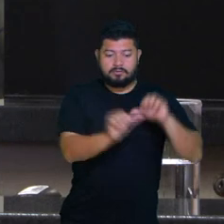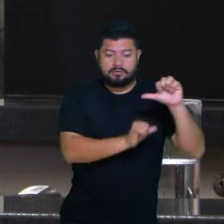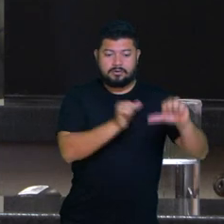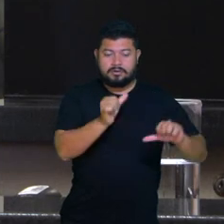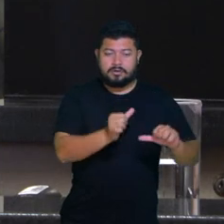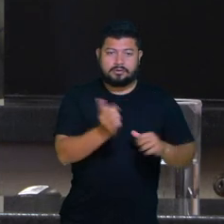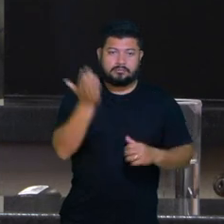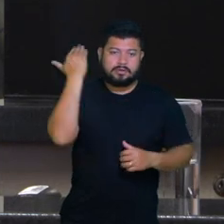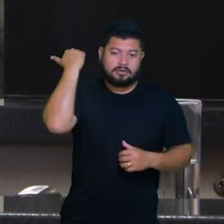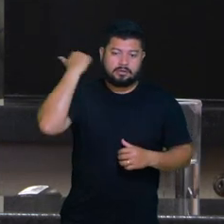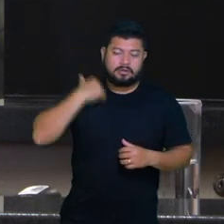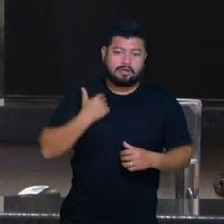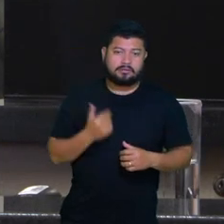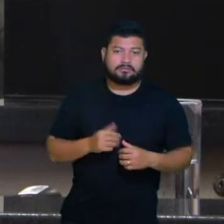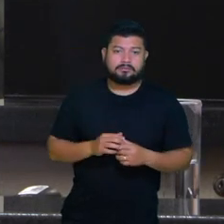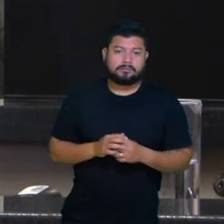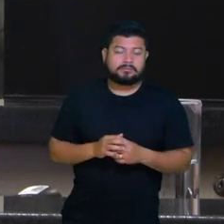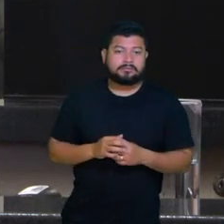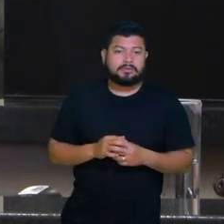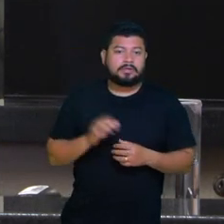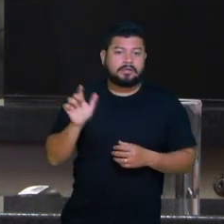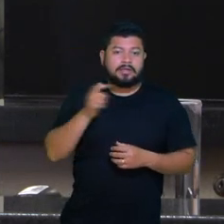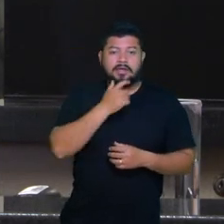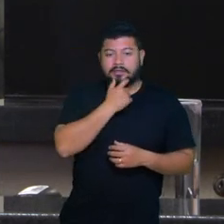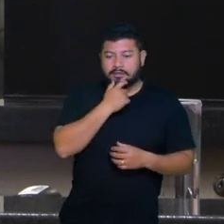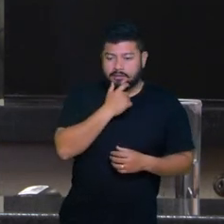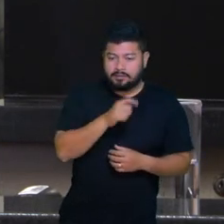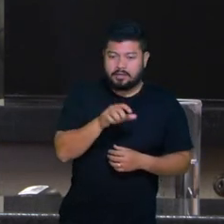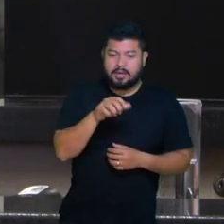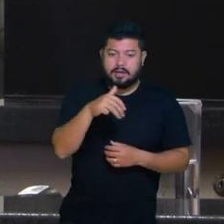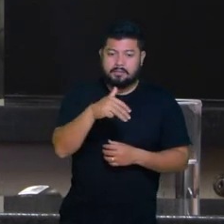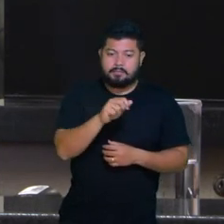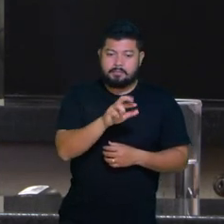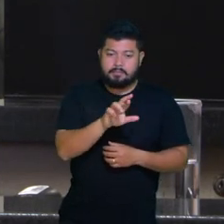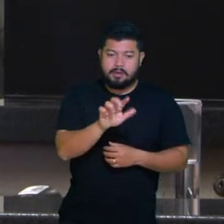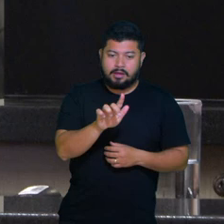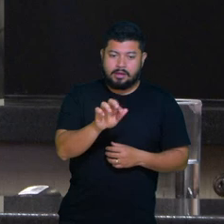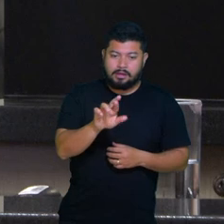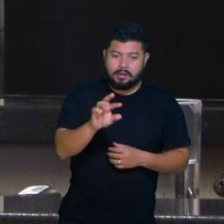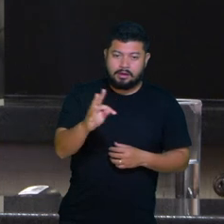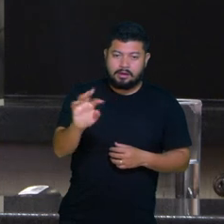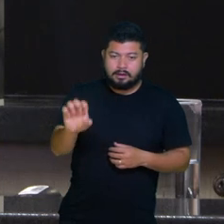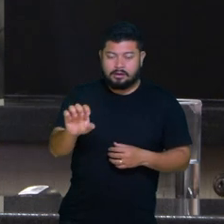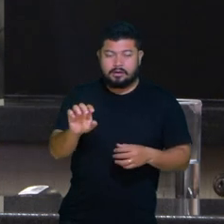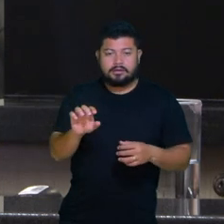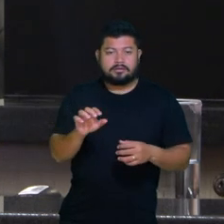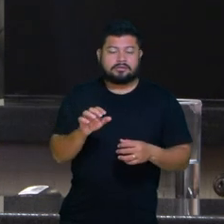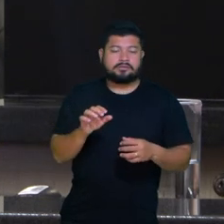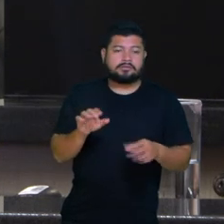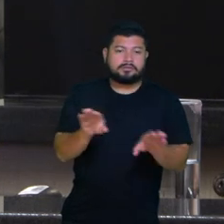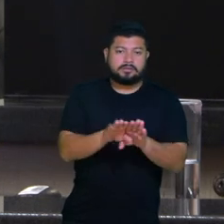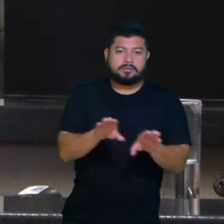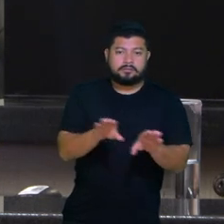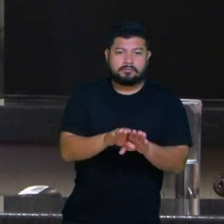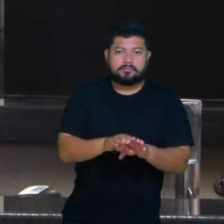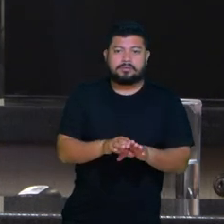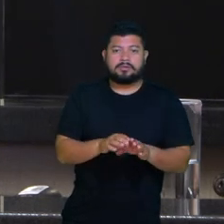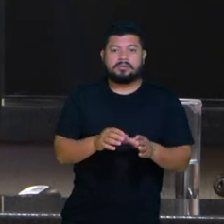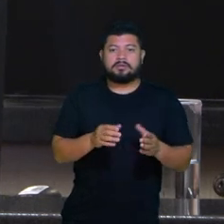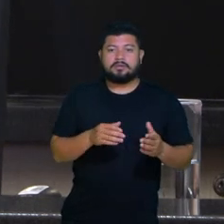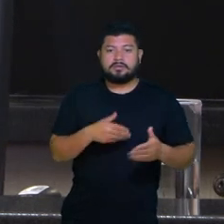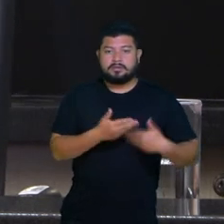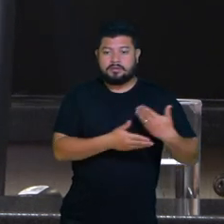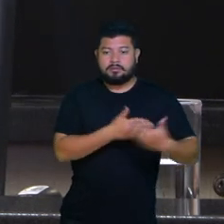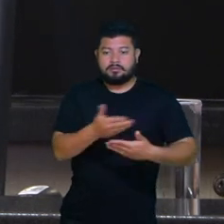hegan né como esse processo também se intensificou no Brasil né no no período pós